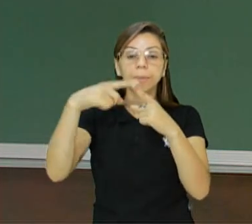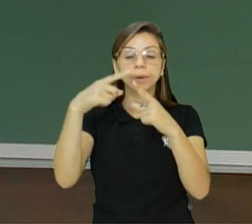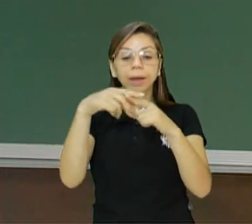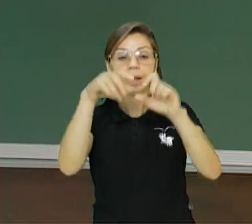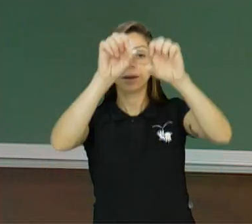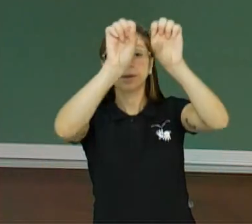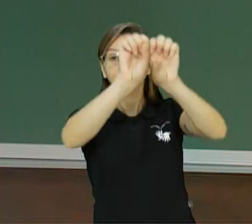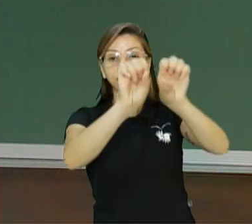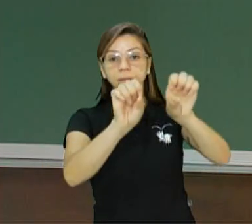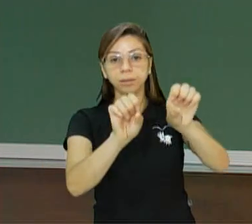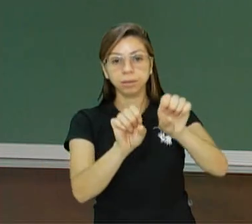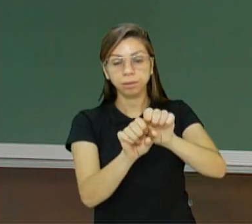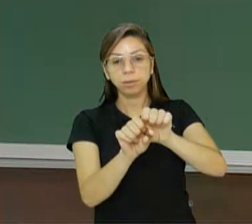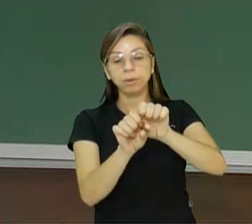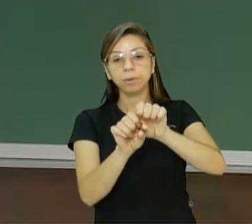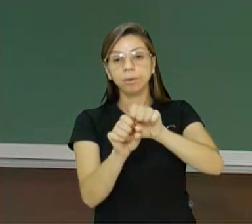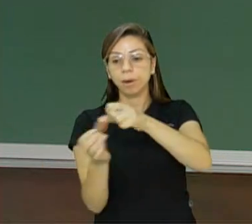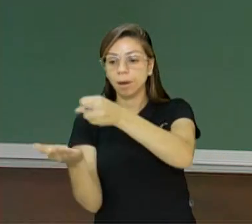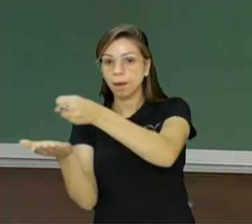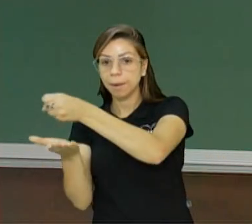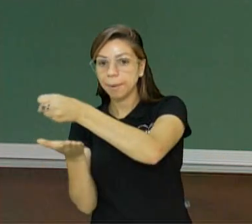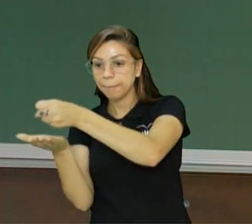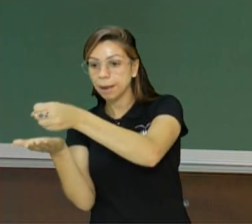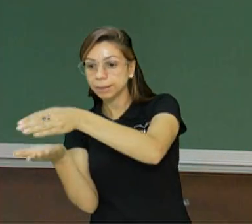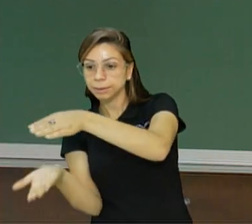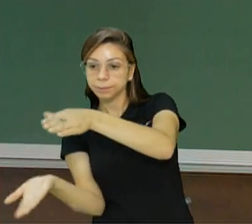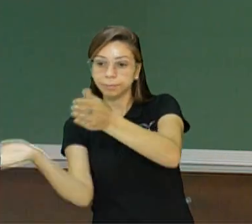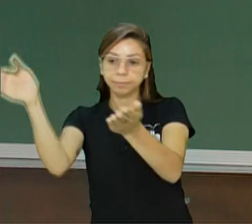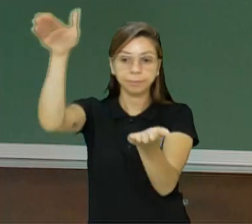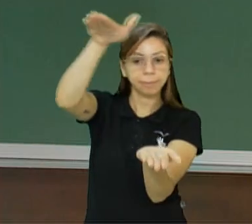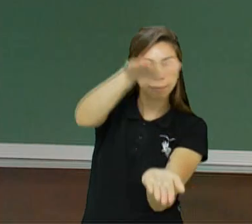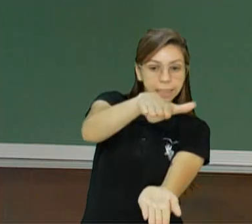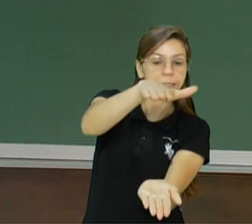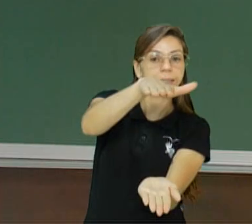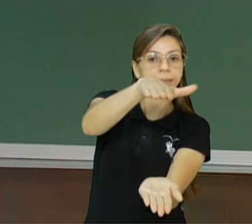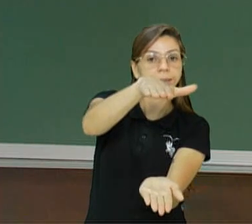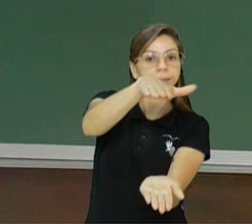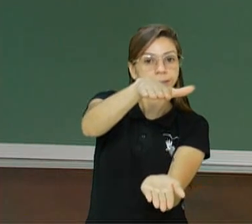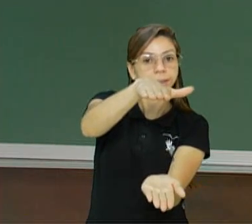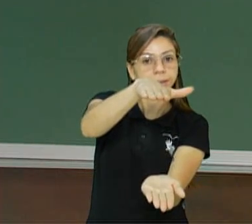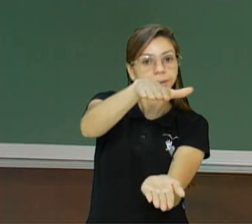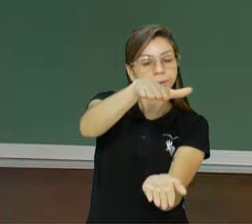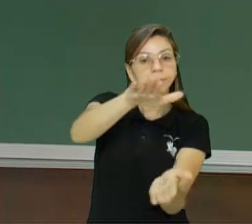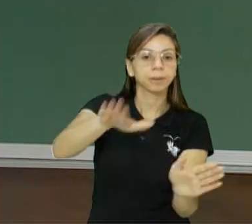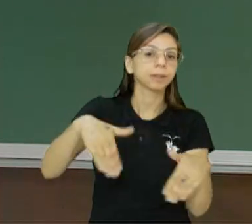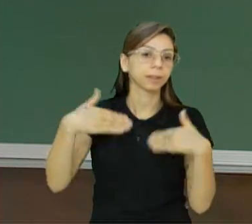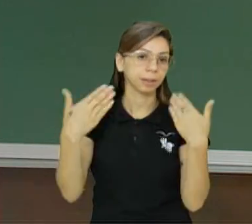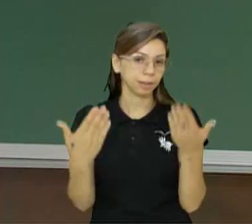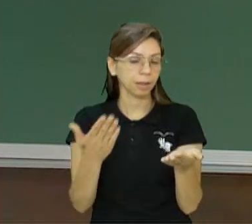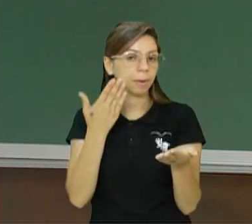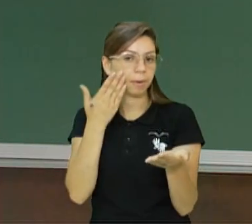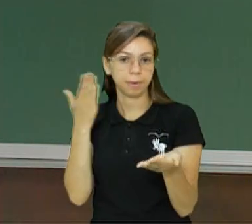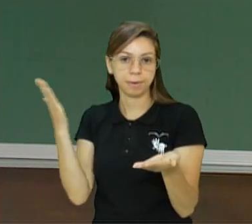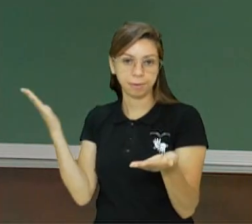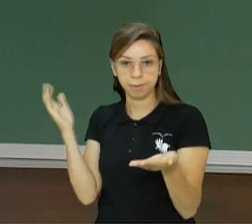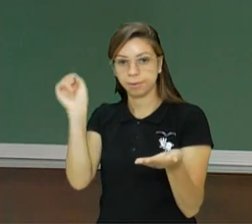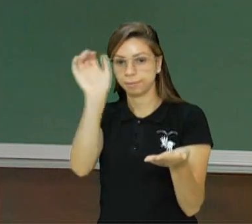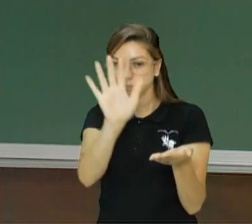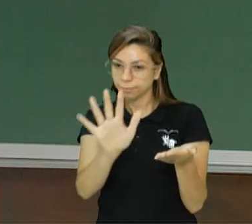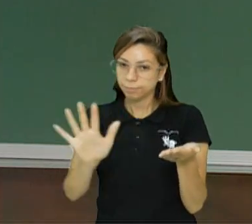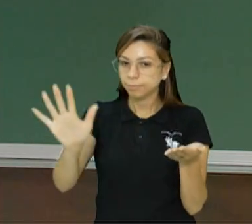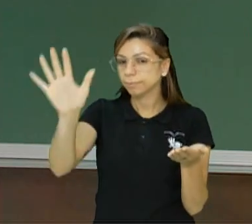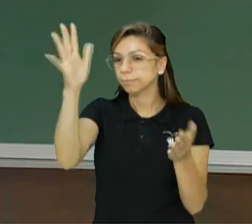estrutura para que a outra base tampe a parte que a gente precisa do poliedro. Então, olhando na